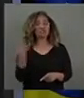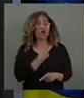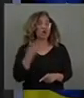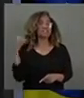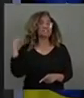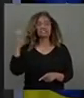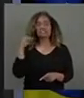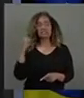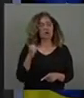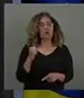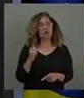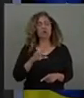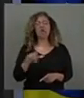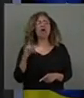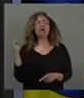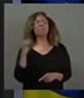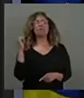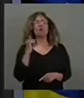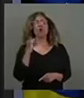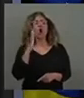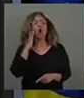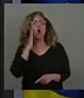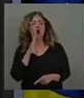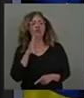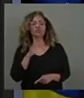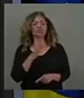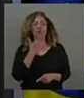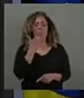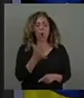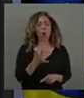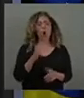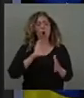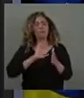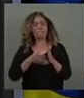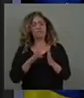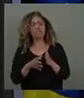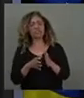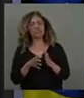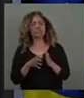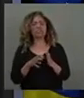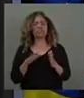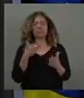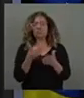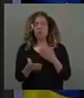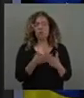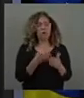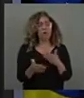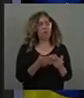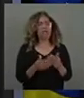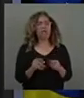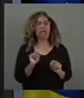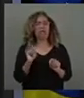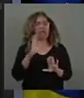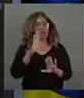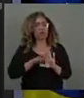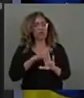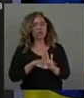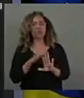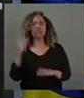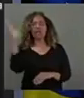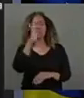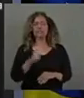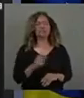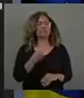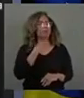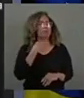senadores, não importa a cor, não importa o partido, não importa a coloração partidária, a ideologia, o Brasil